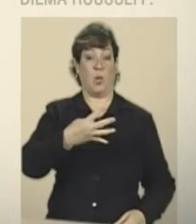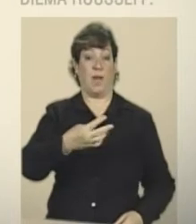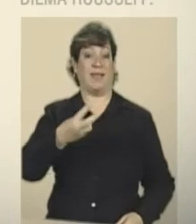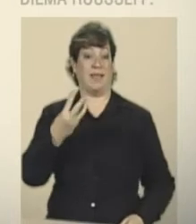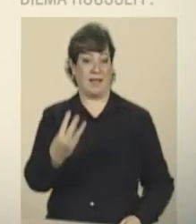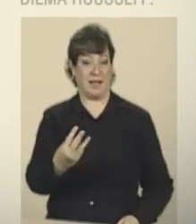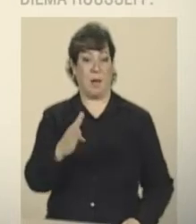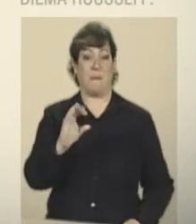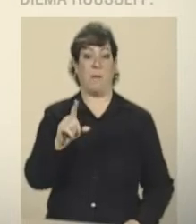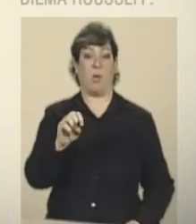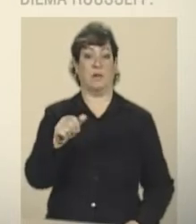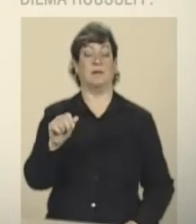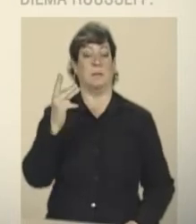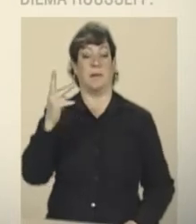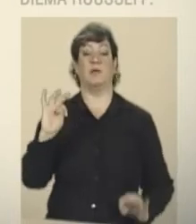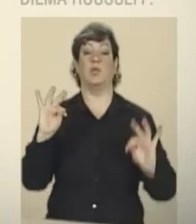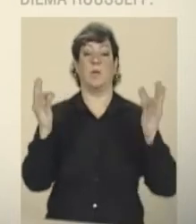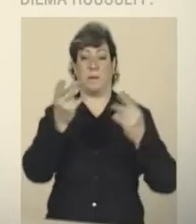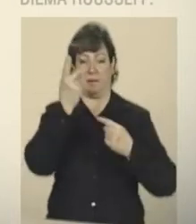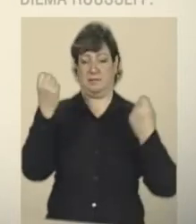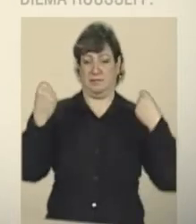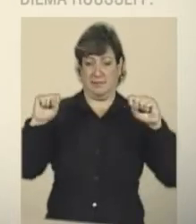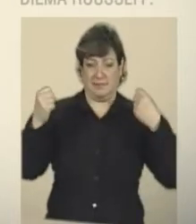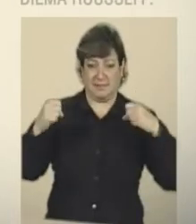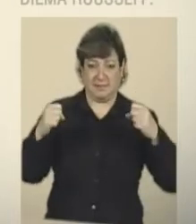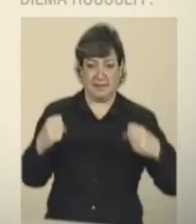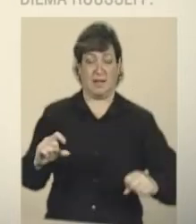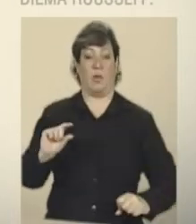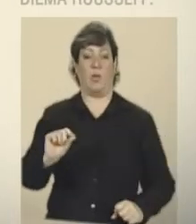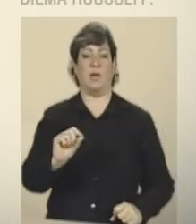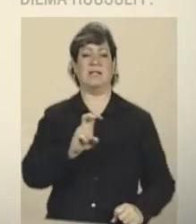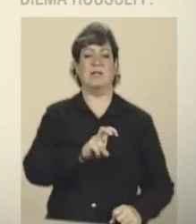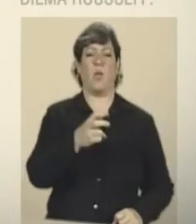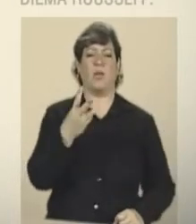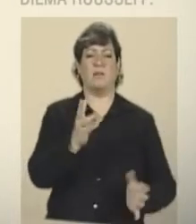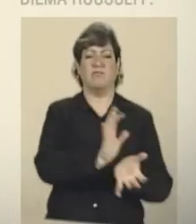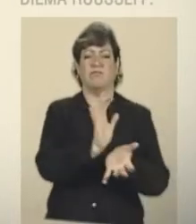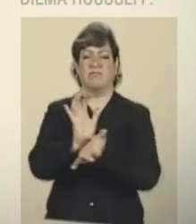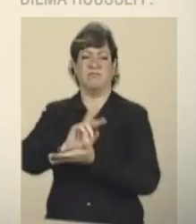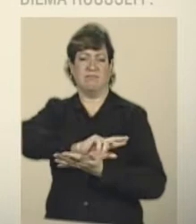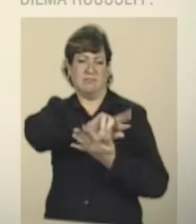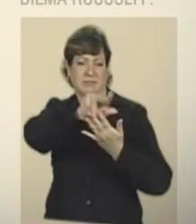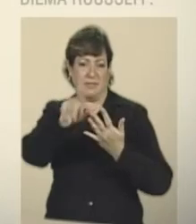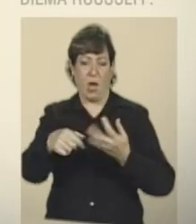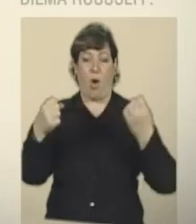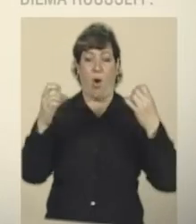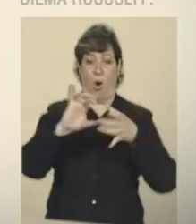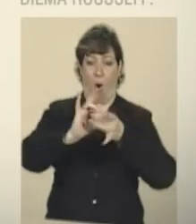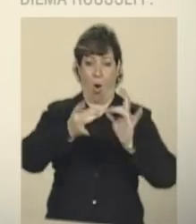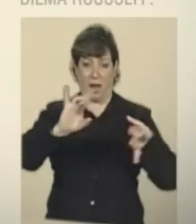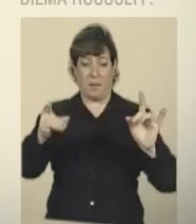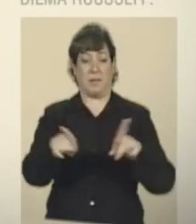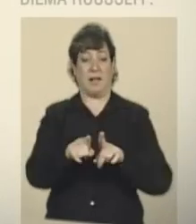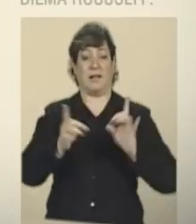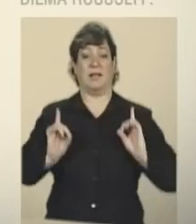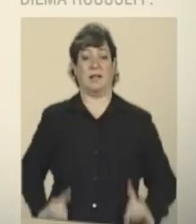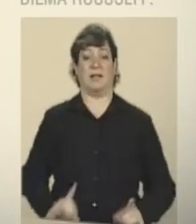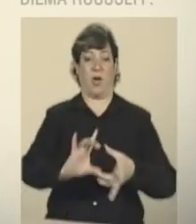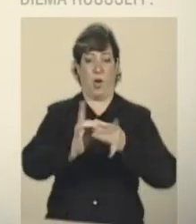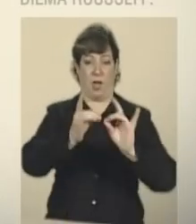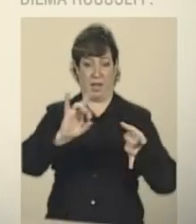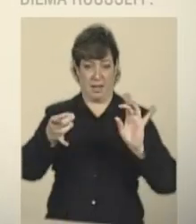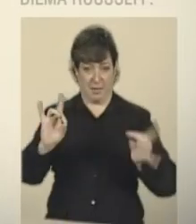4.243 bolsas atletas de 53 modalidades olímpicas e paraolímpicas